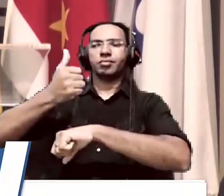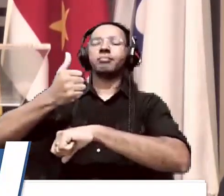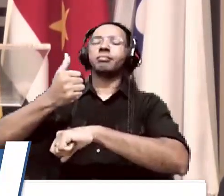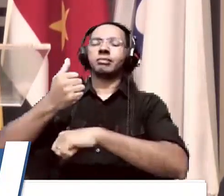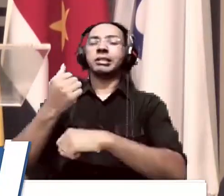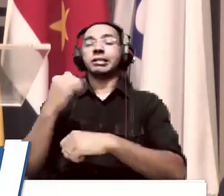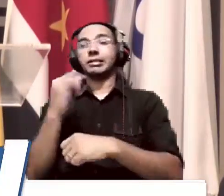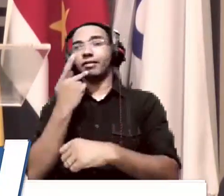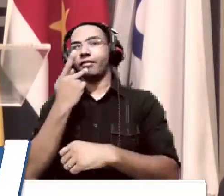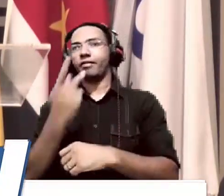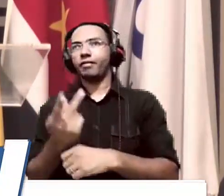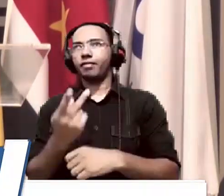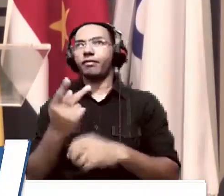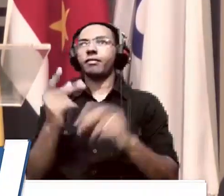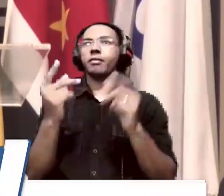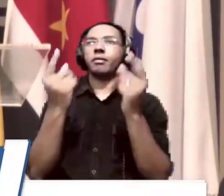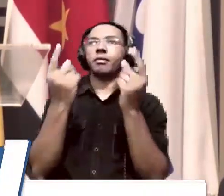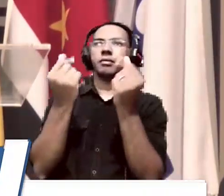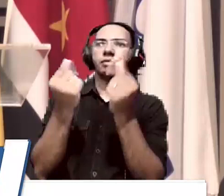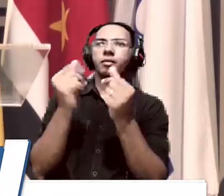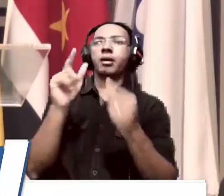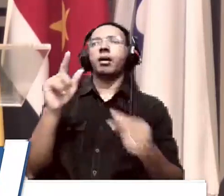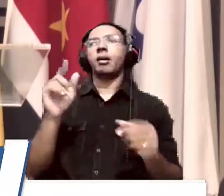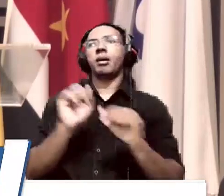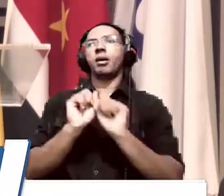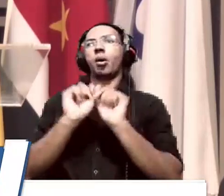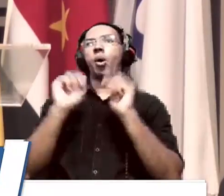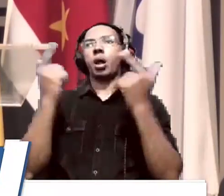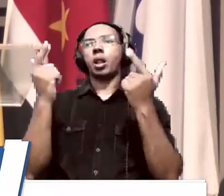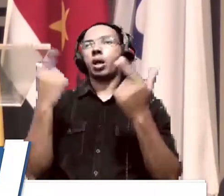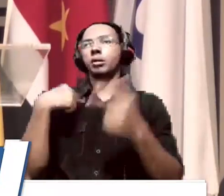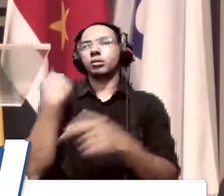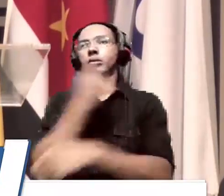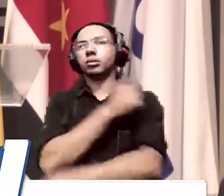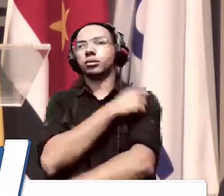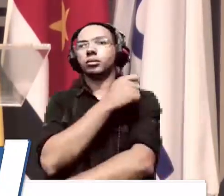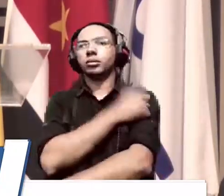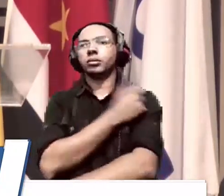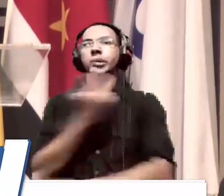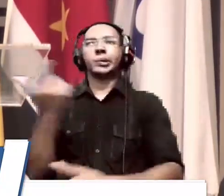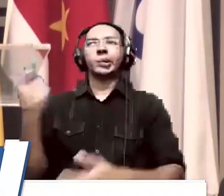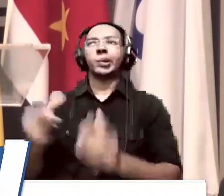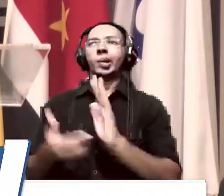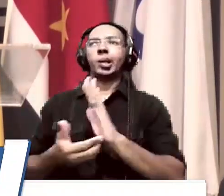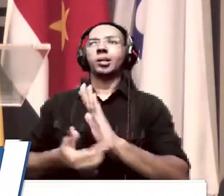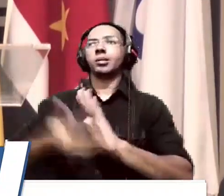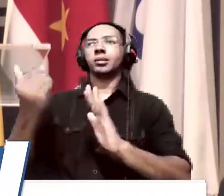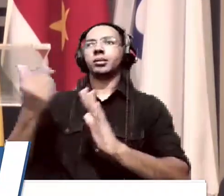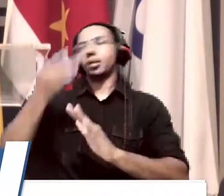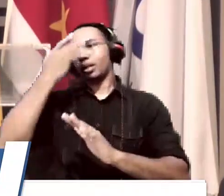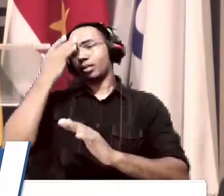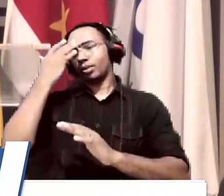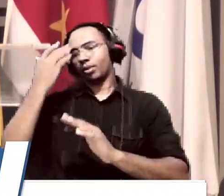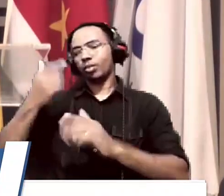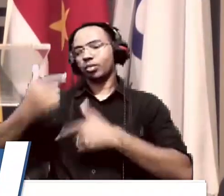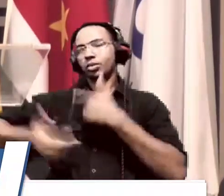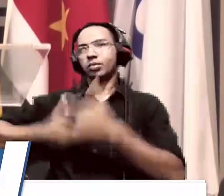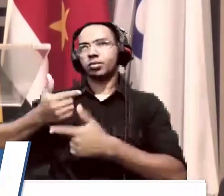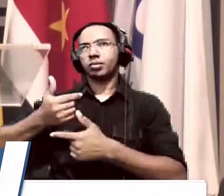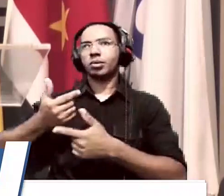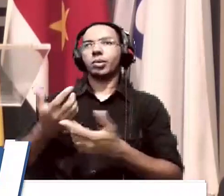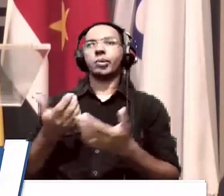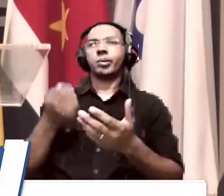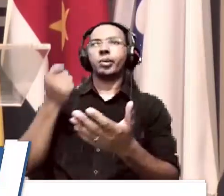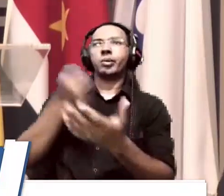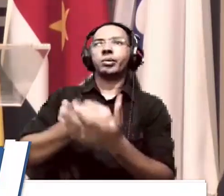fala sobre o subsídio, é muito óbvio para a gente que é estudante que a gente não quer tirar isso do bolso do trabalhador. O estudante não quer tirar o gasto da